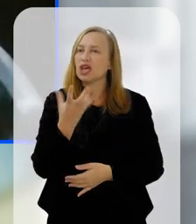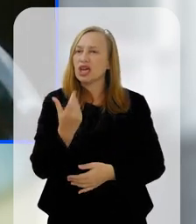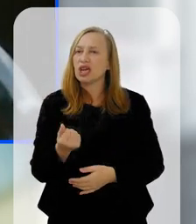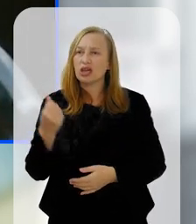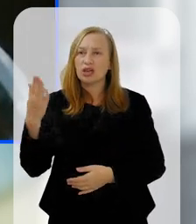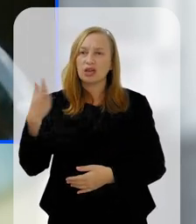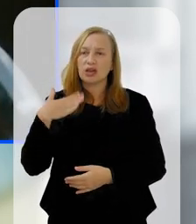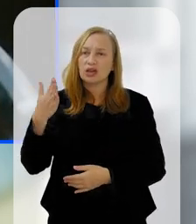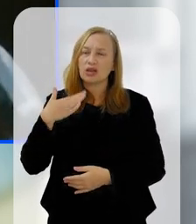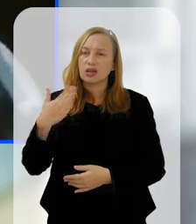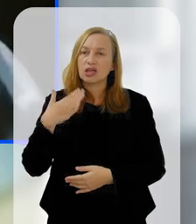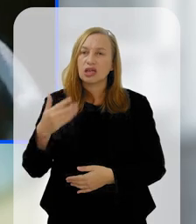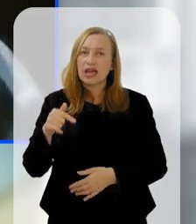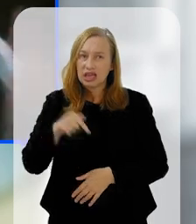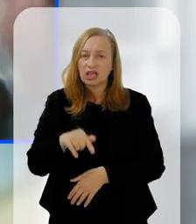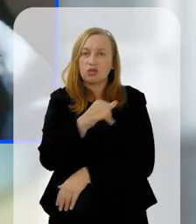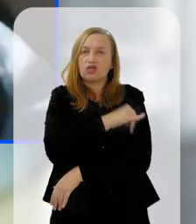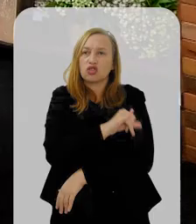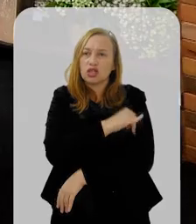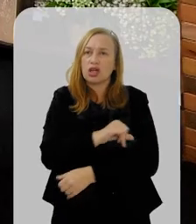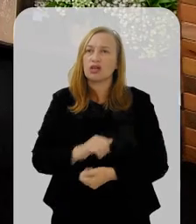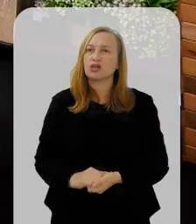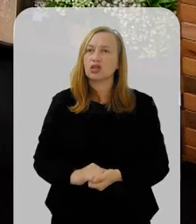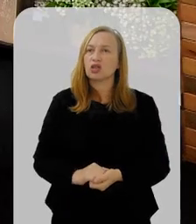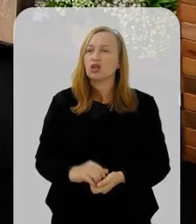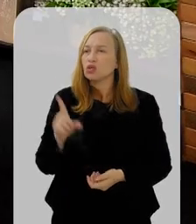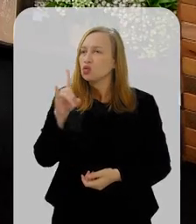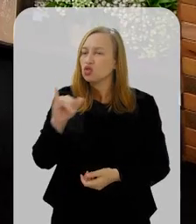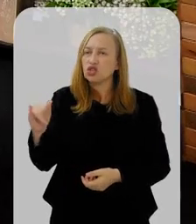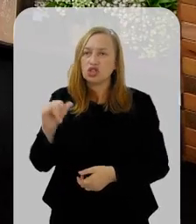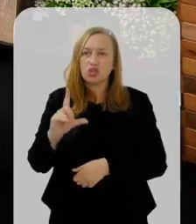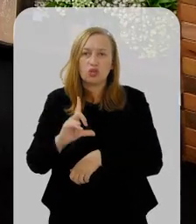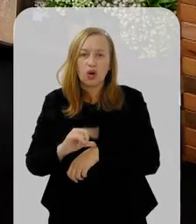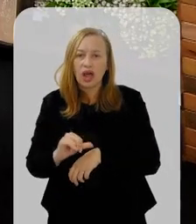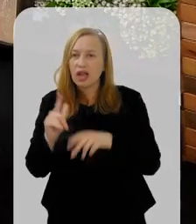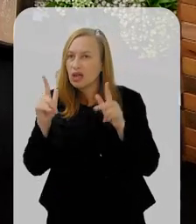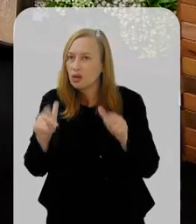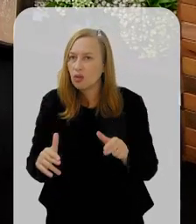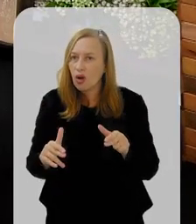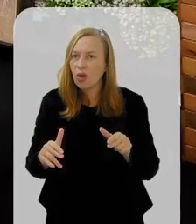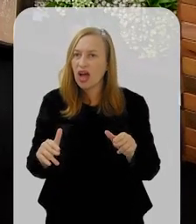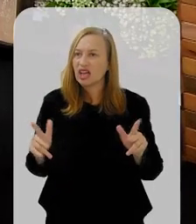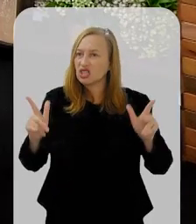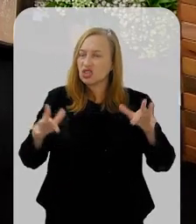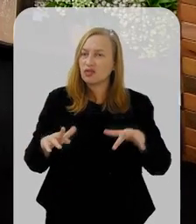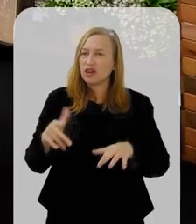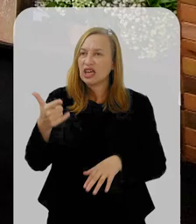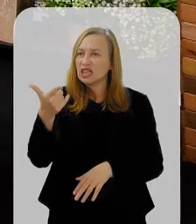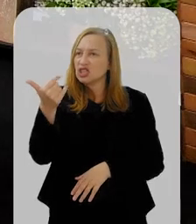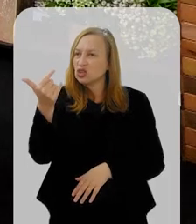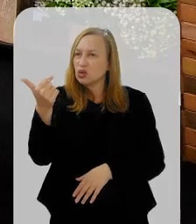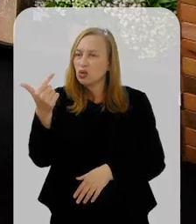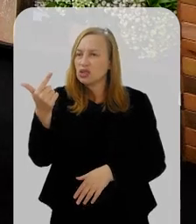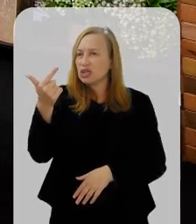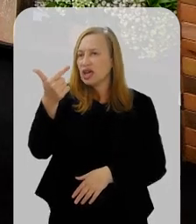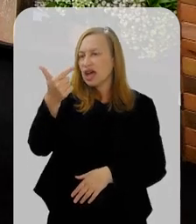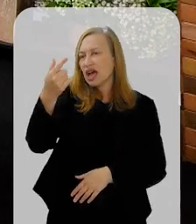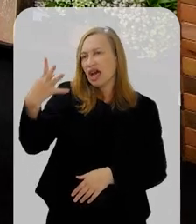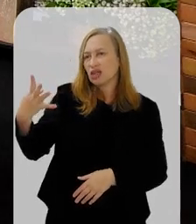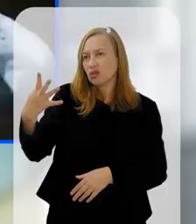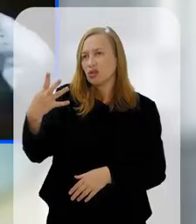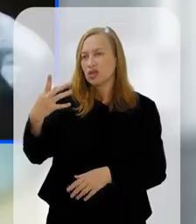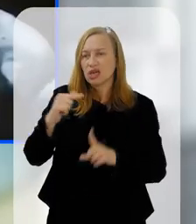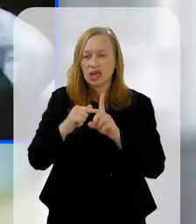um estudo de Ilhas do Calor que mostra que na mesma cidade, aqui no Rio de Janeiro, no mesmo dia e na mesma hora, há diferenças